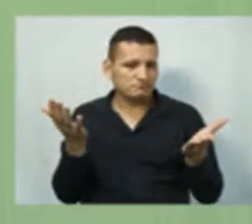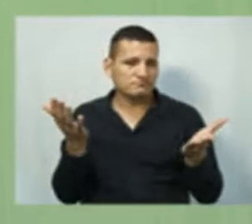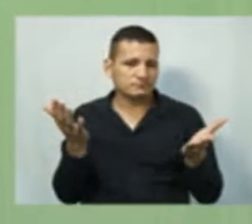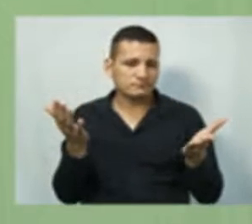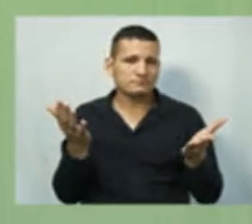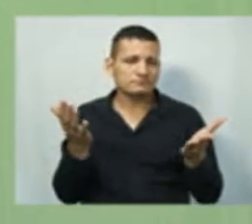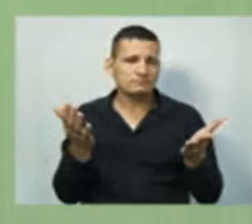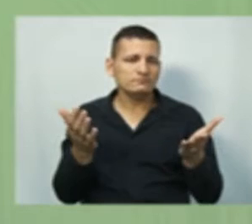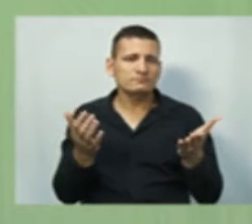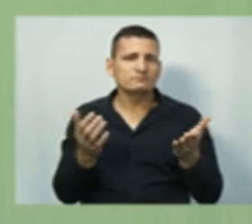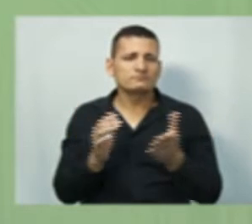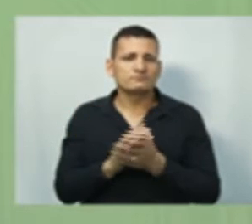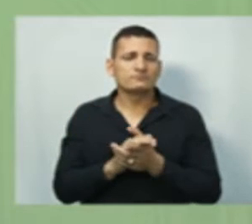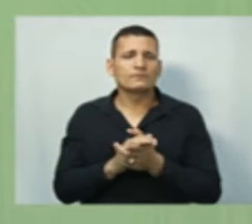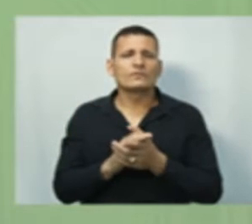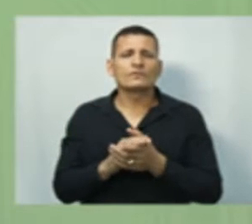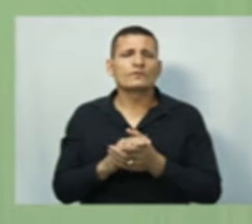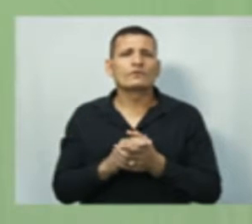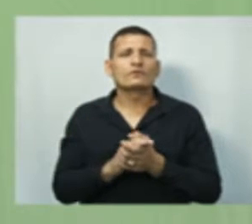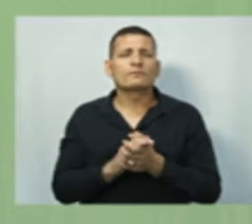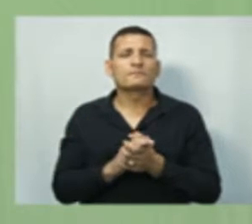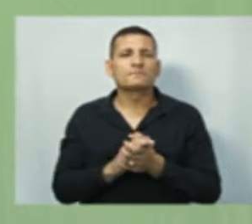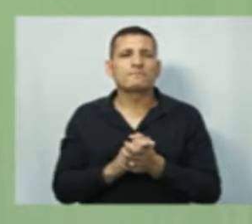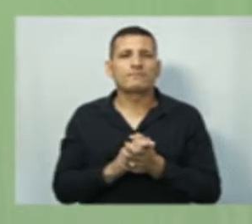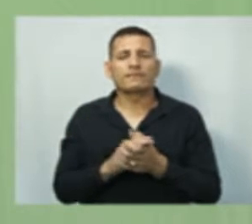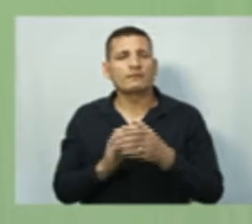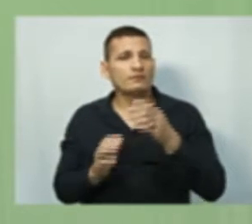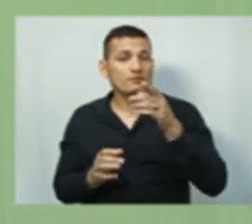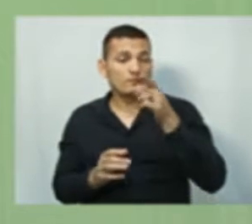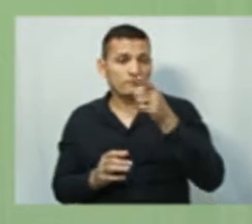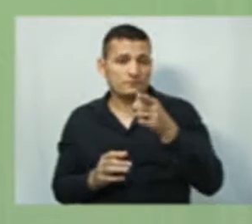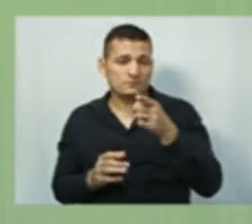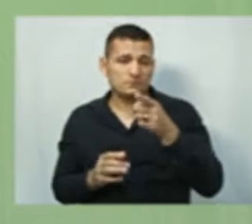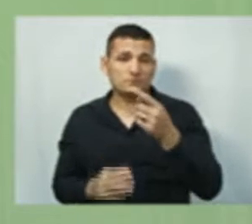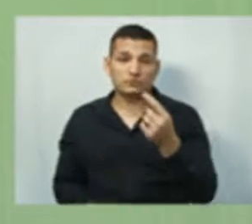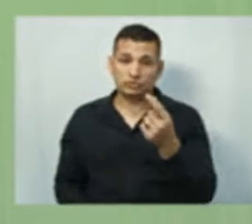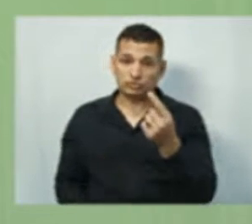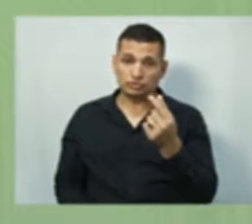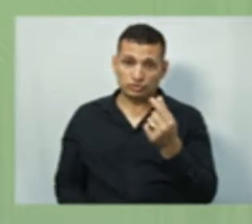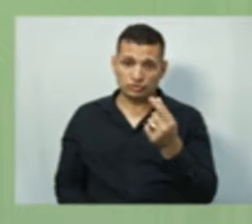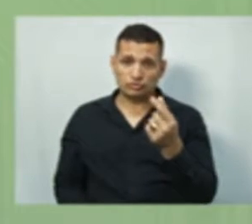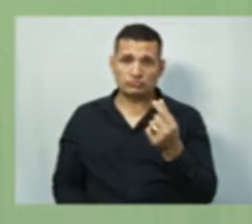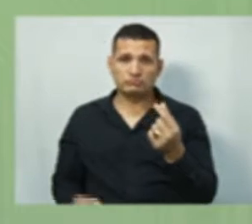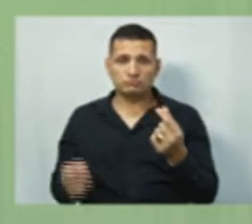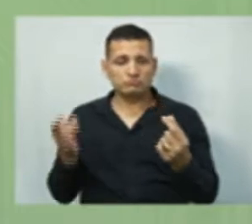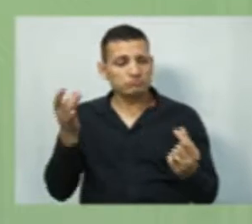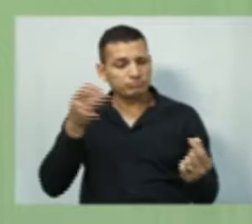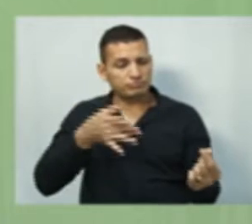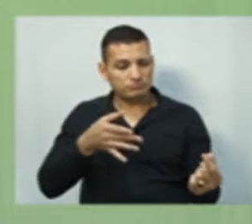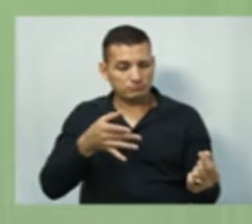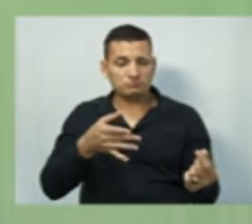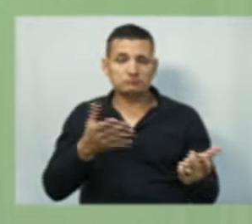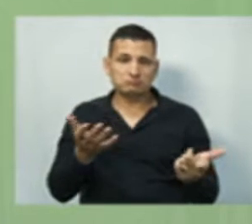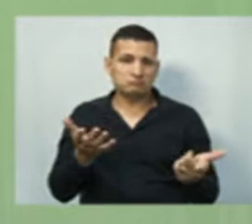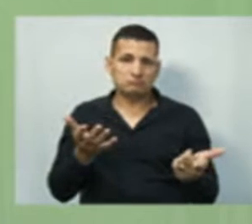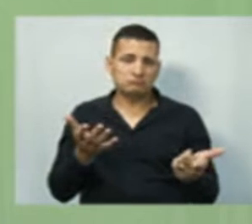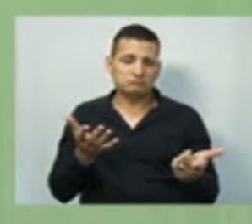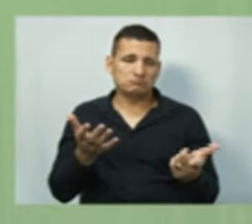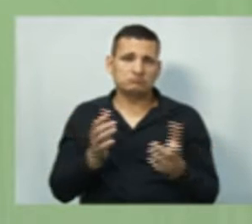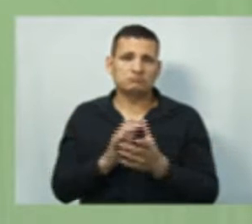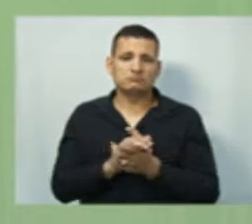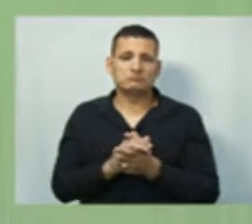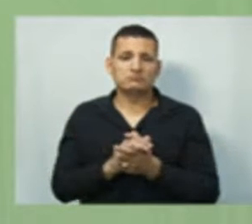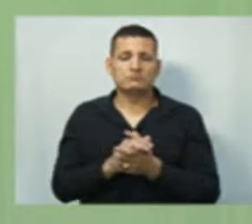você abandonou para conseguir esse algo. Quando você abandona dinheiro para conseguir uma coisa, você pode precificar aquilo em dinheiro. Mas tem